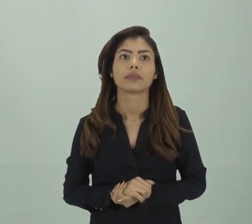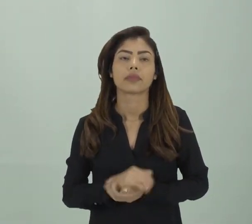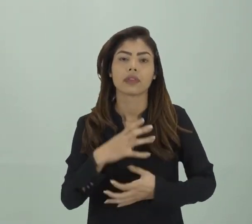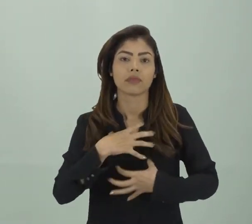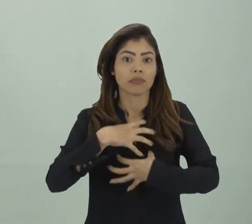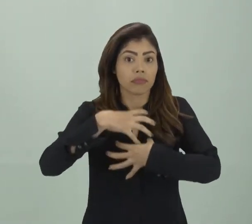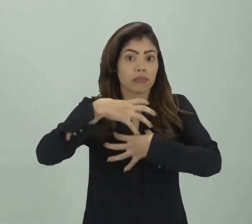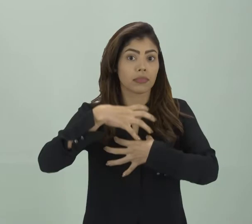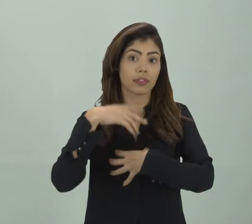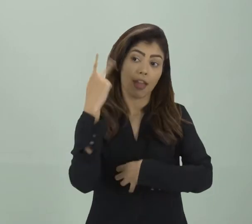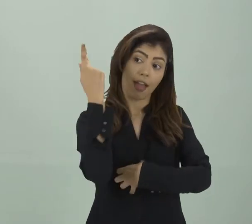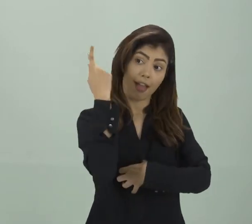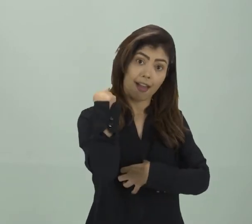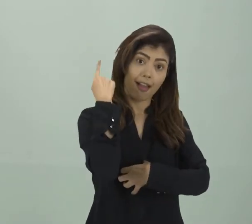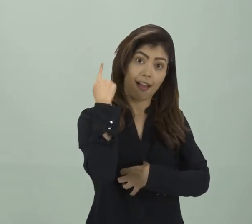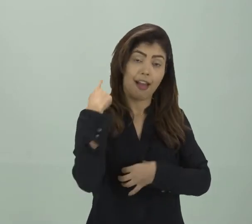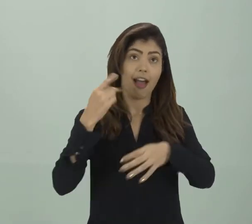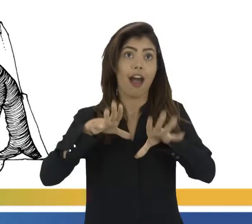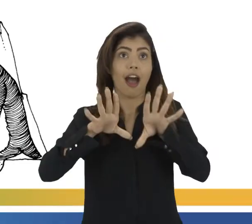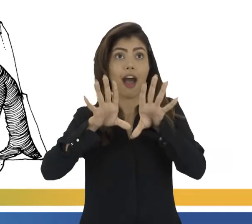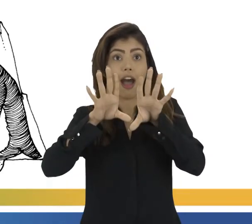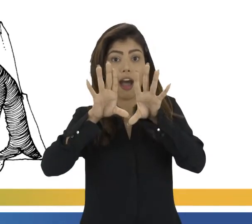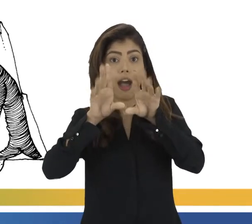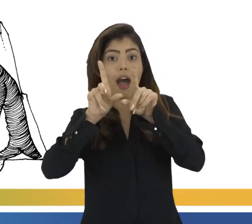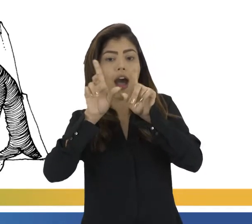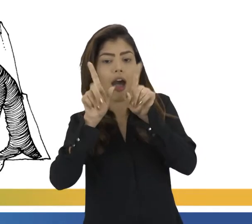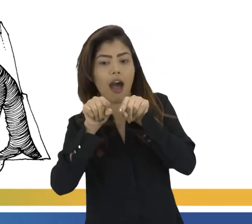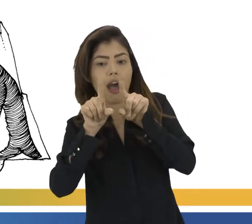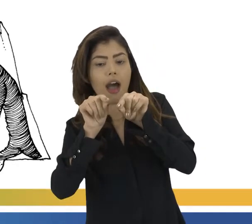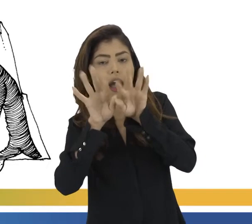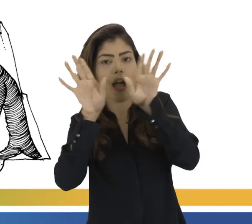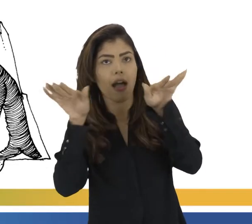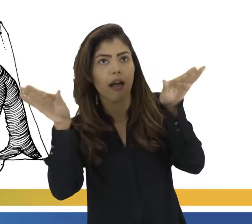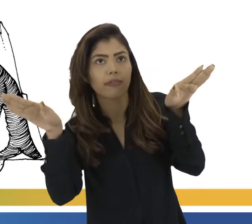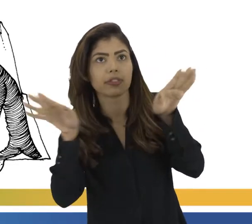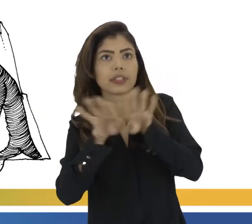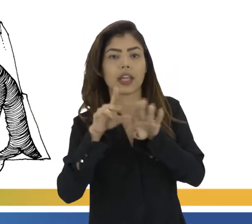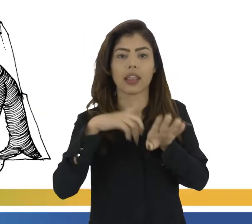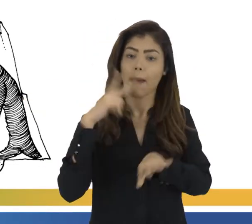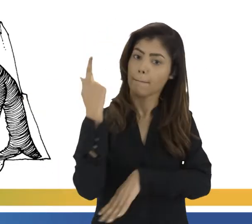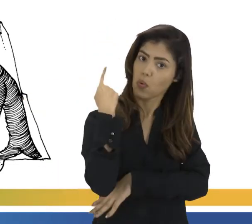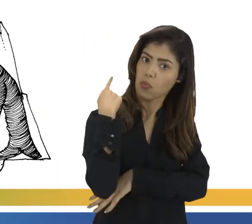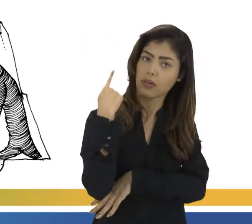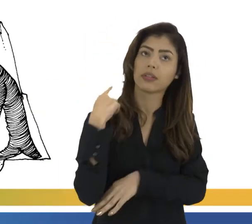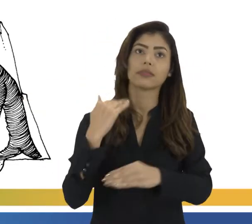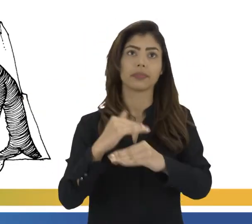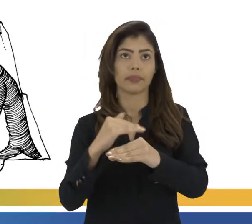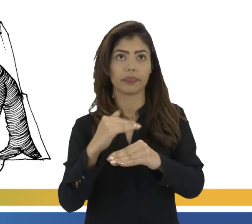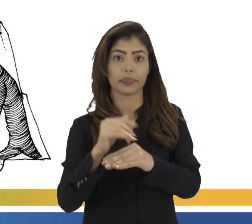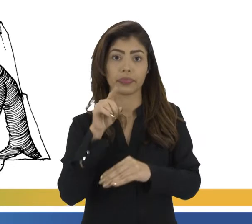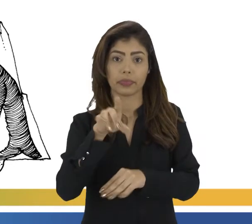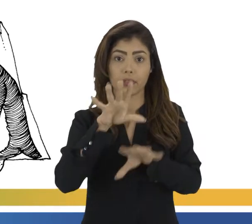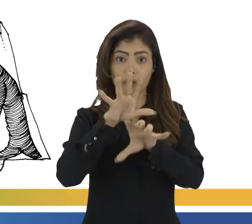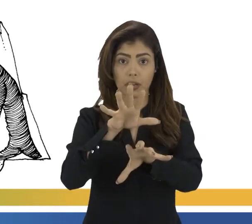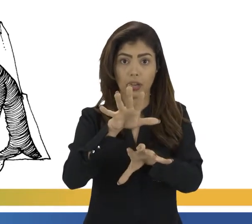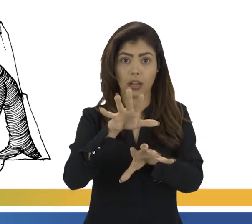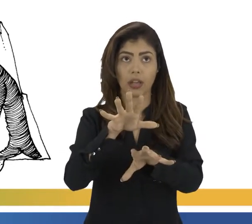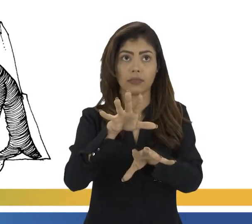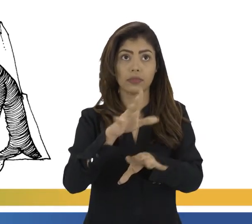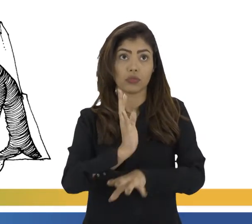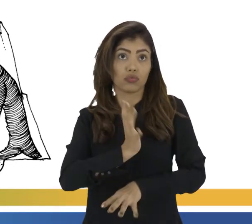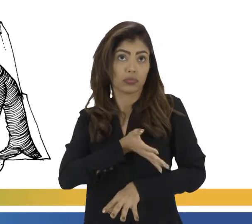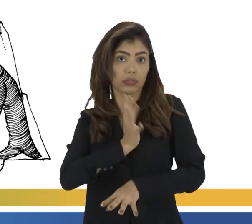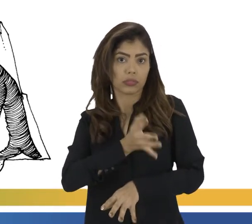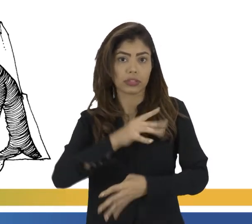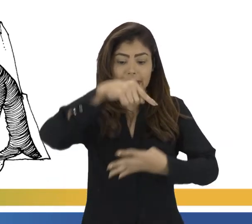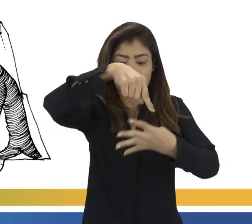Respiração das aves. Vamos lá, aves. É respiração pulmonar, certo? Sendo que as aves, o